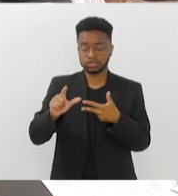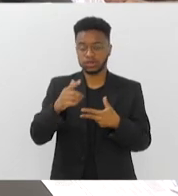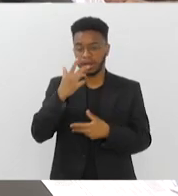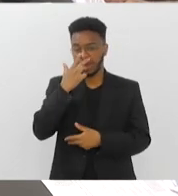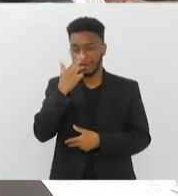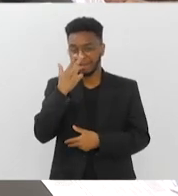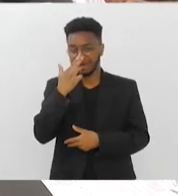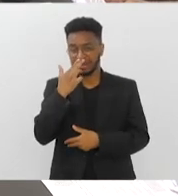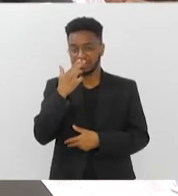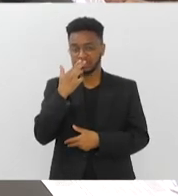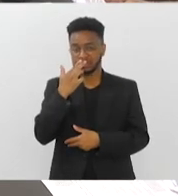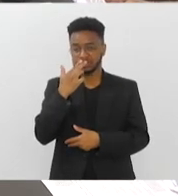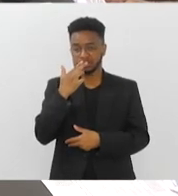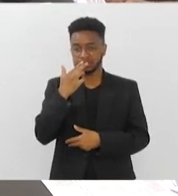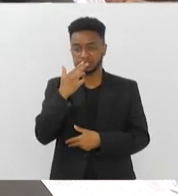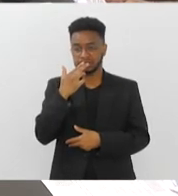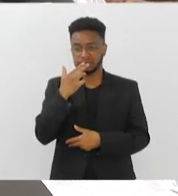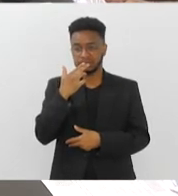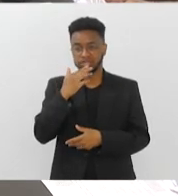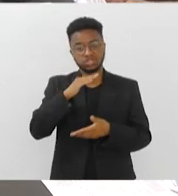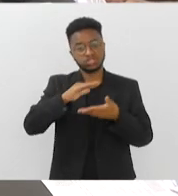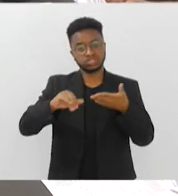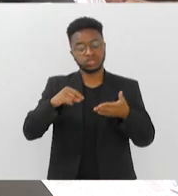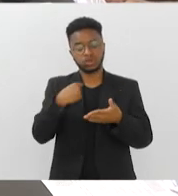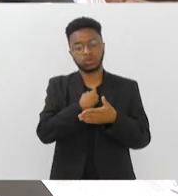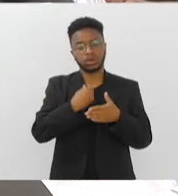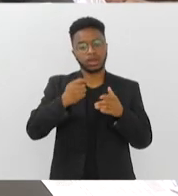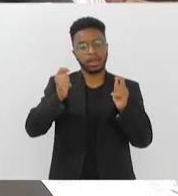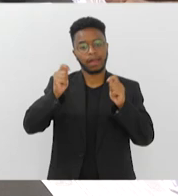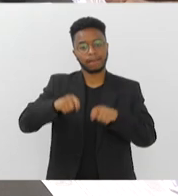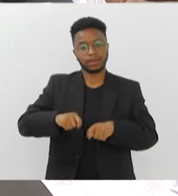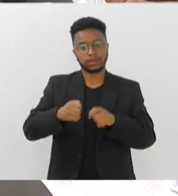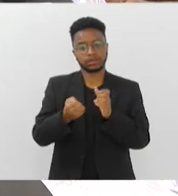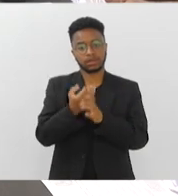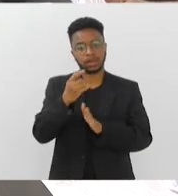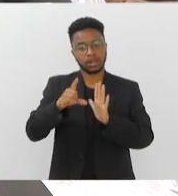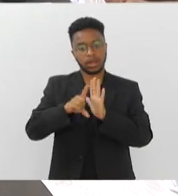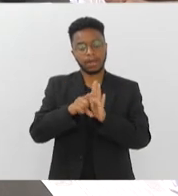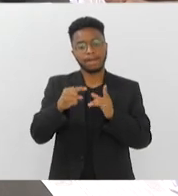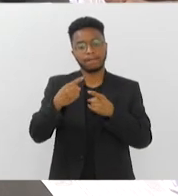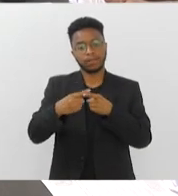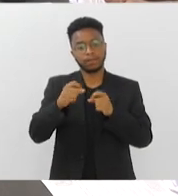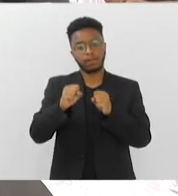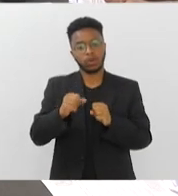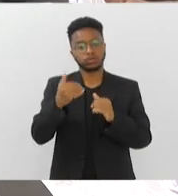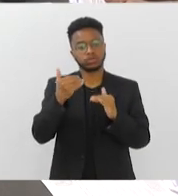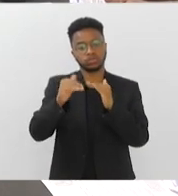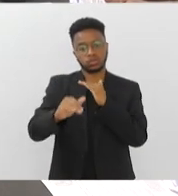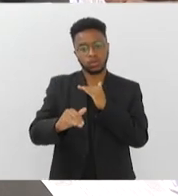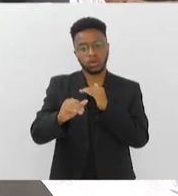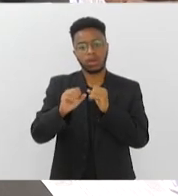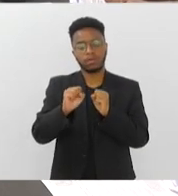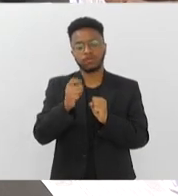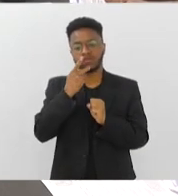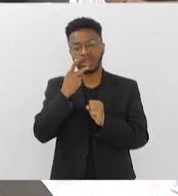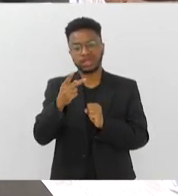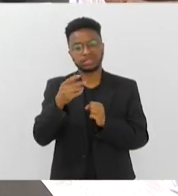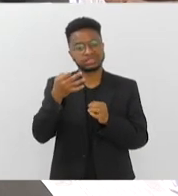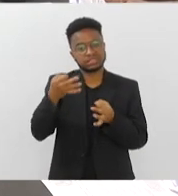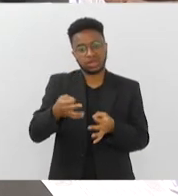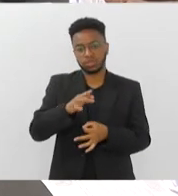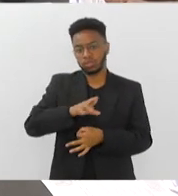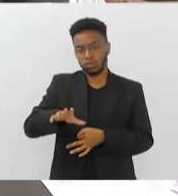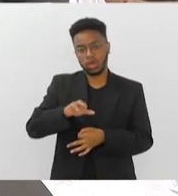parece diminuir a nossa capacidade de legislar algo. A gente pode até discordar da matéria, dizer que não é justo, não é